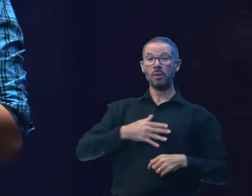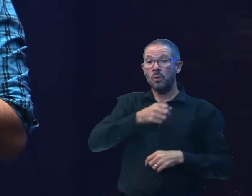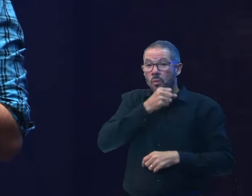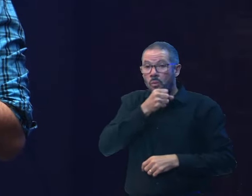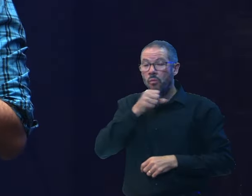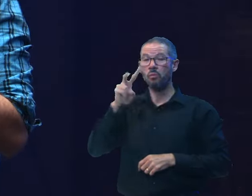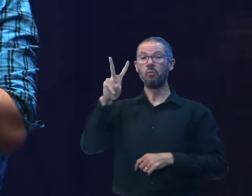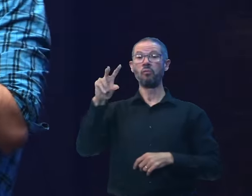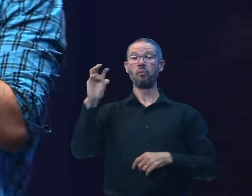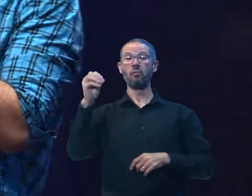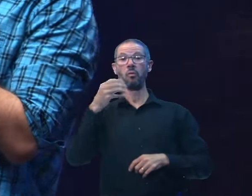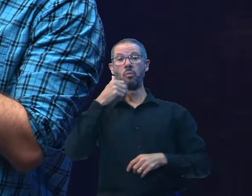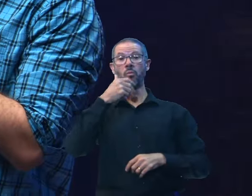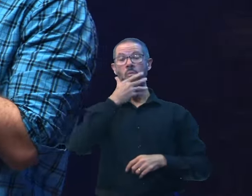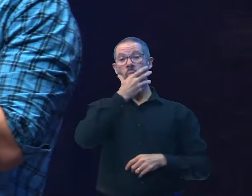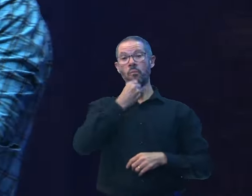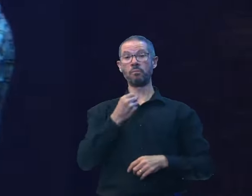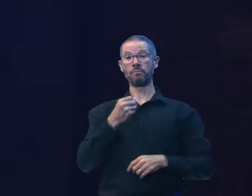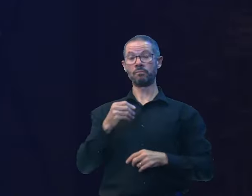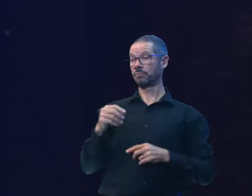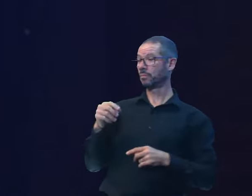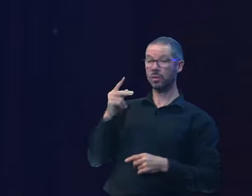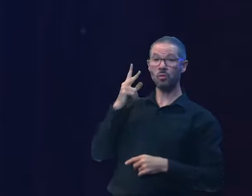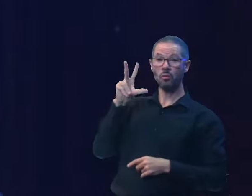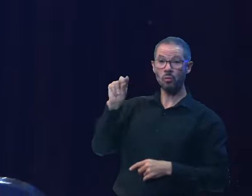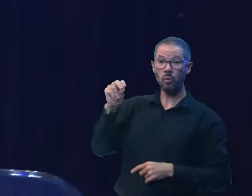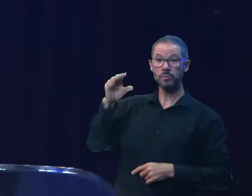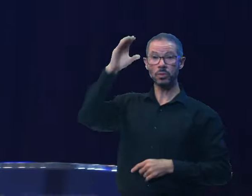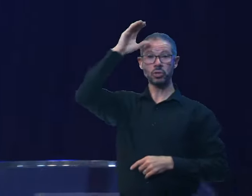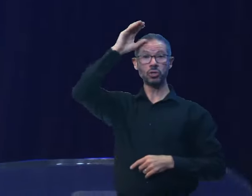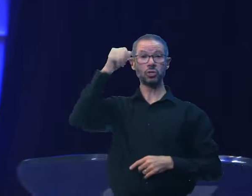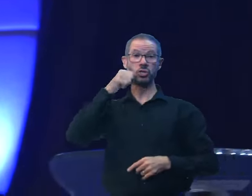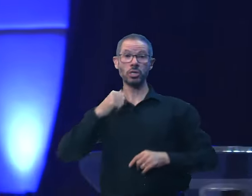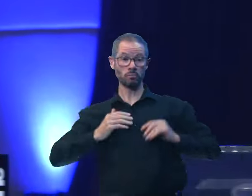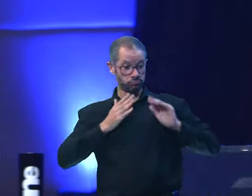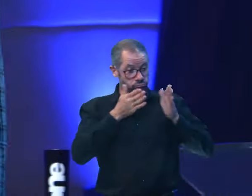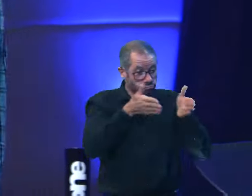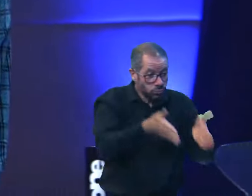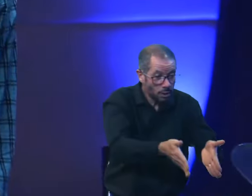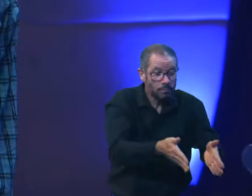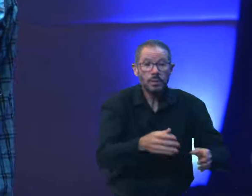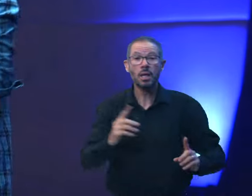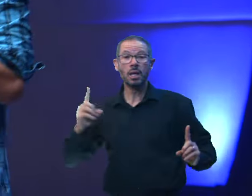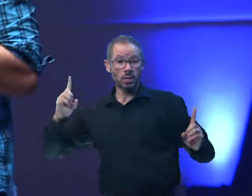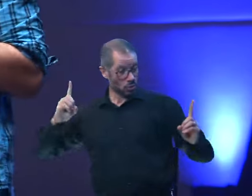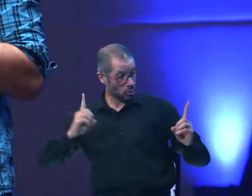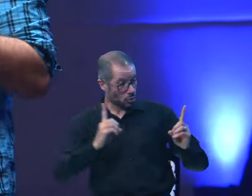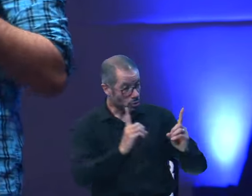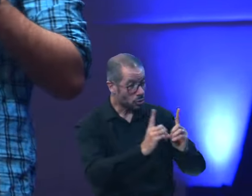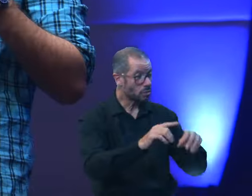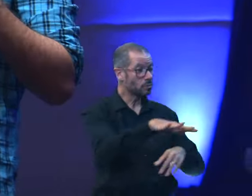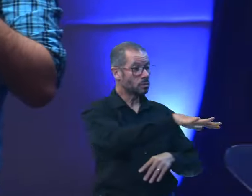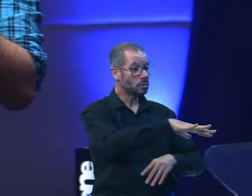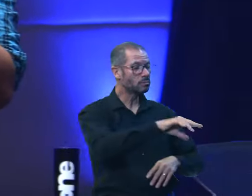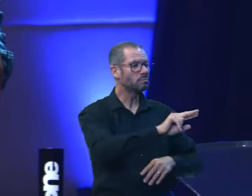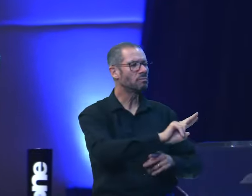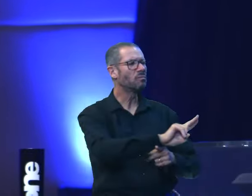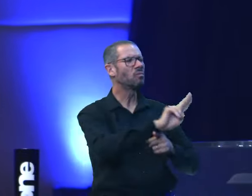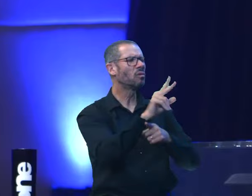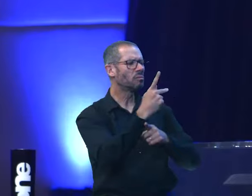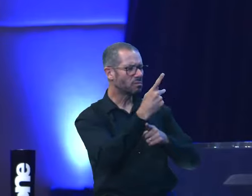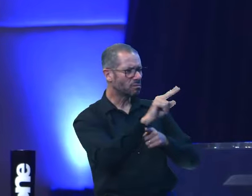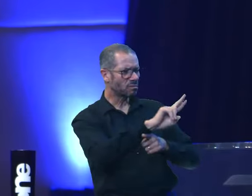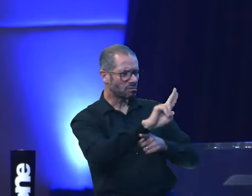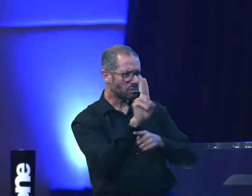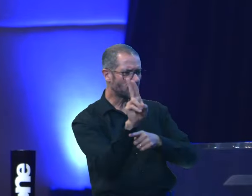tá enterrado lá, a avó da Thay também, e uma tia da Thay também está lá. Então nós chegamos lá e demos o nome deles, e